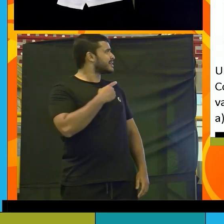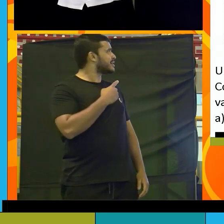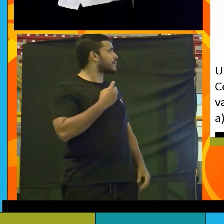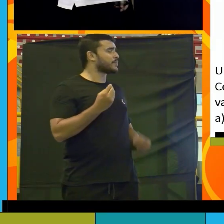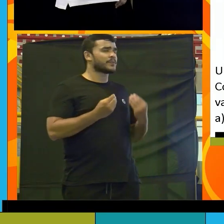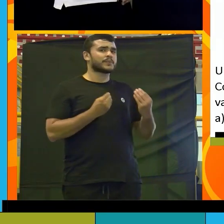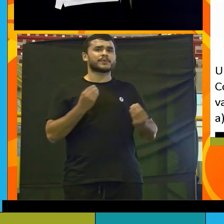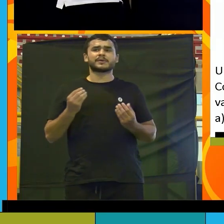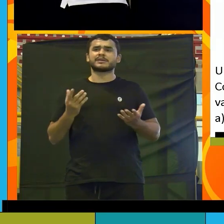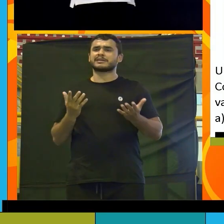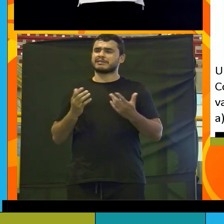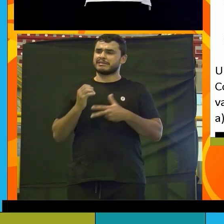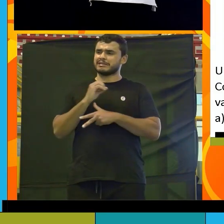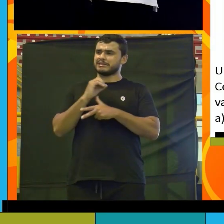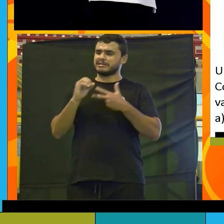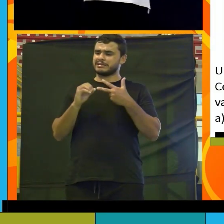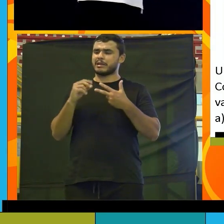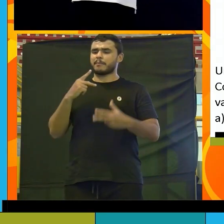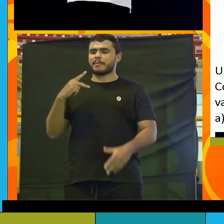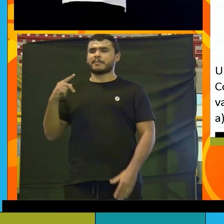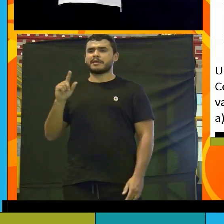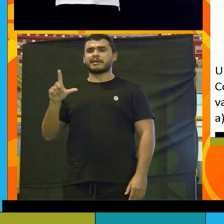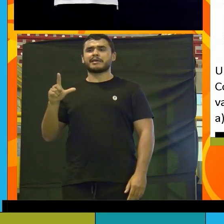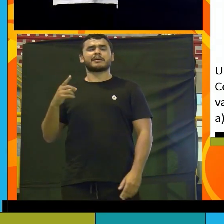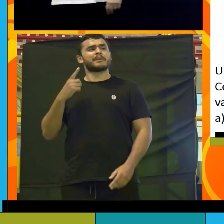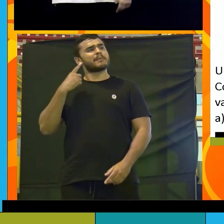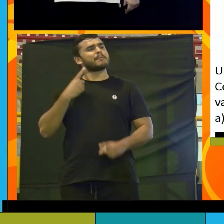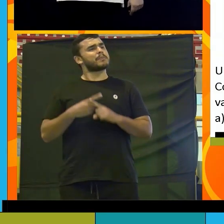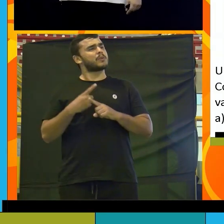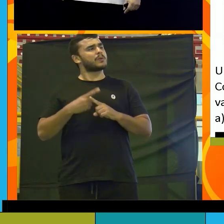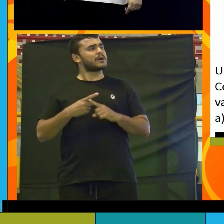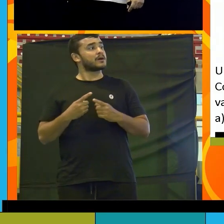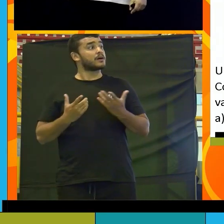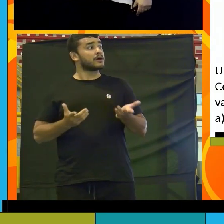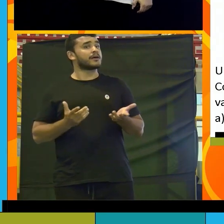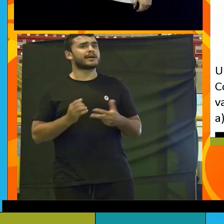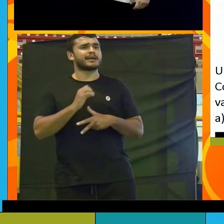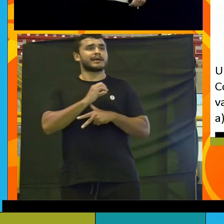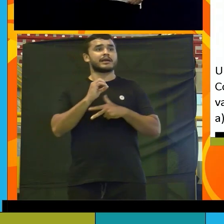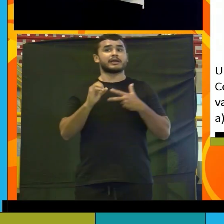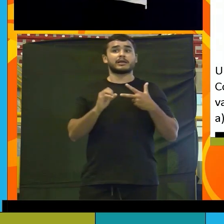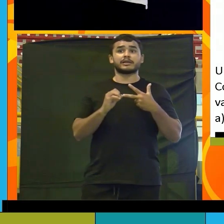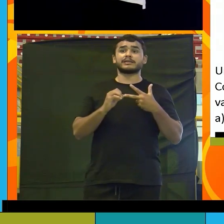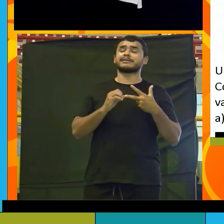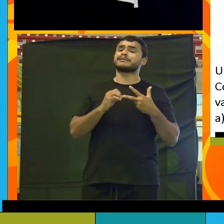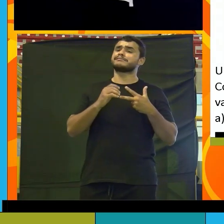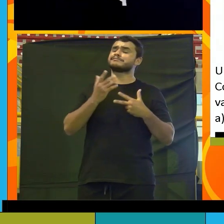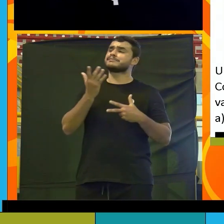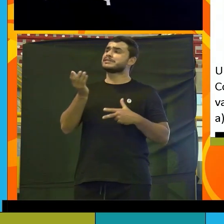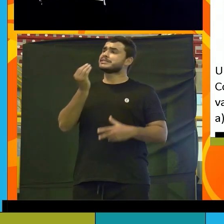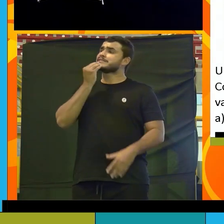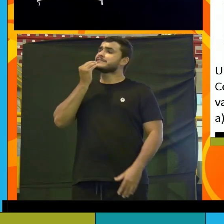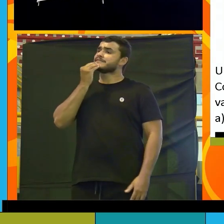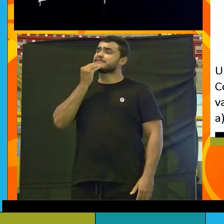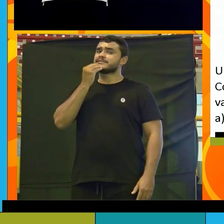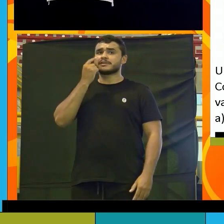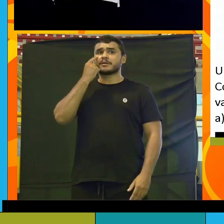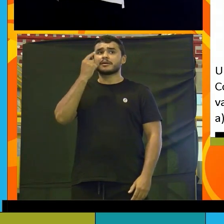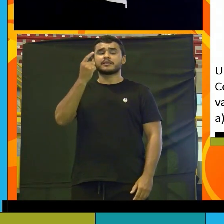com o Enem PPL, não teve uma questão do Enem tradicional, o Enem primeira aplicação.